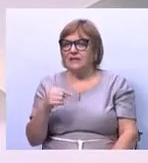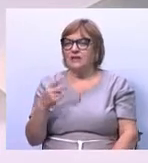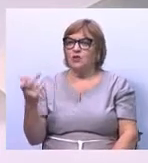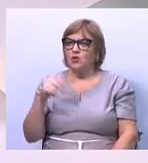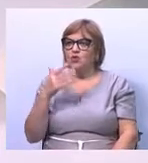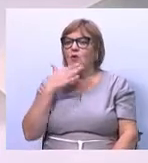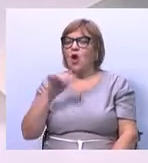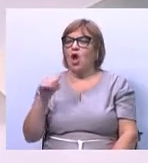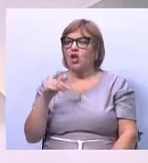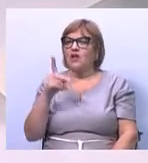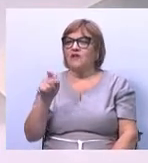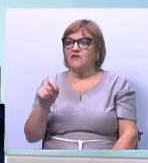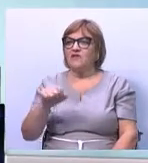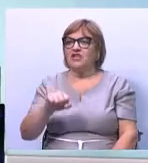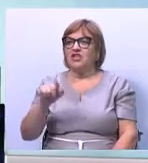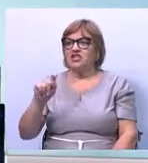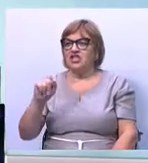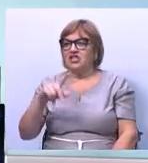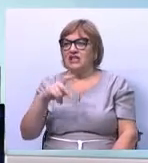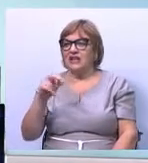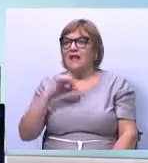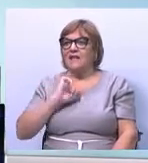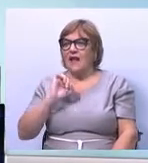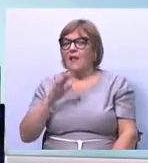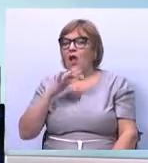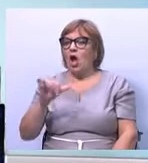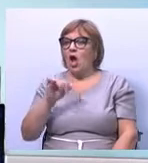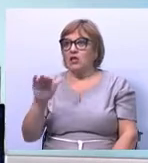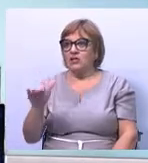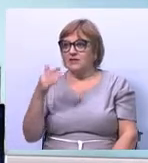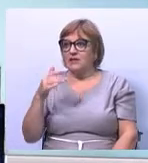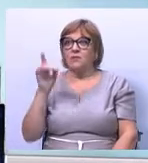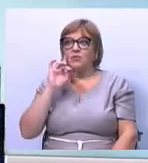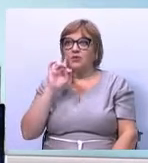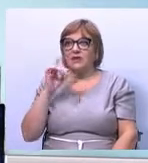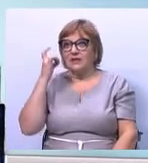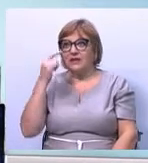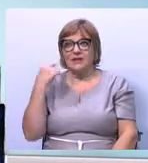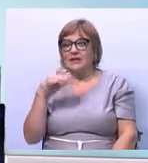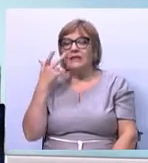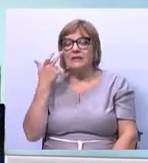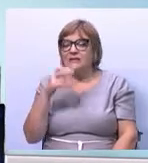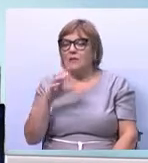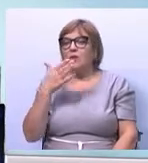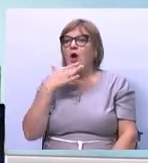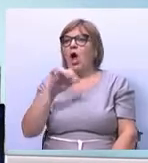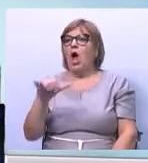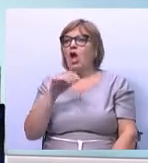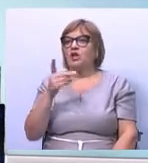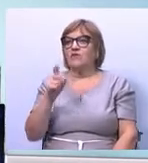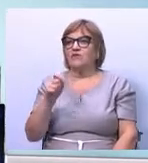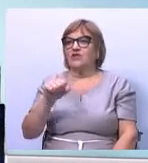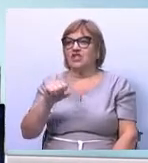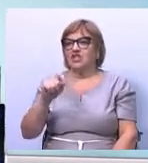trouxe um óleo vegetal, porque é fundamental para os óleos essenciais. Quando temos óleos essenciais, é fundamental pensar em ter sempre pelo menos um óleo vegetal